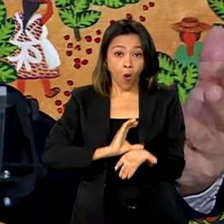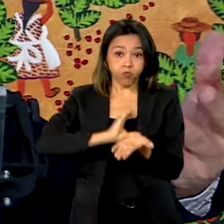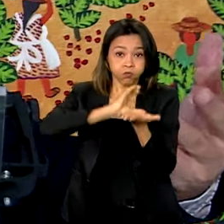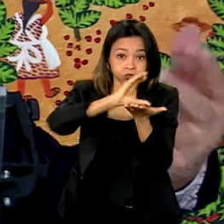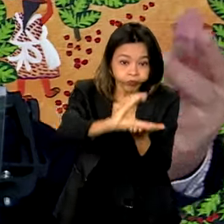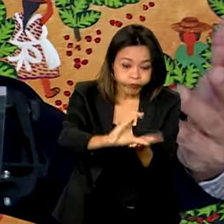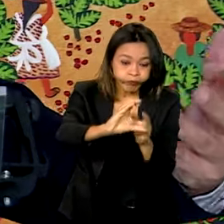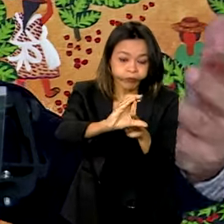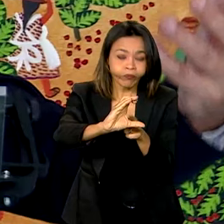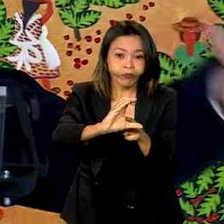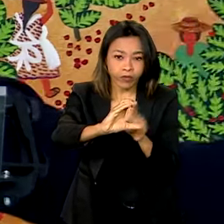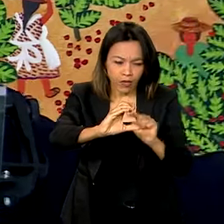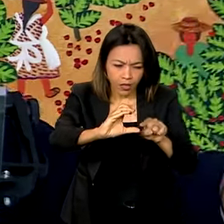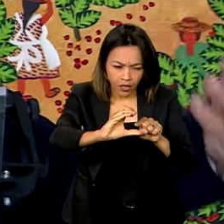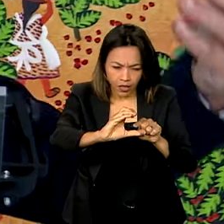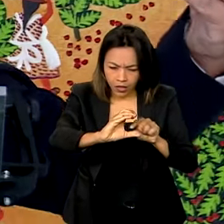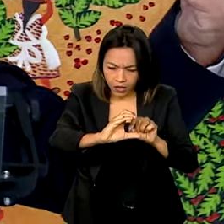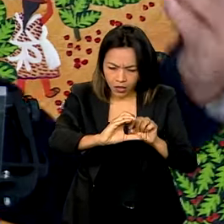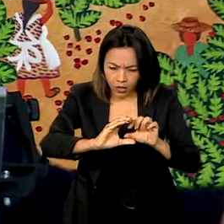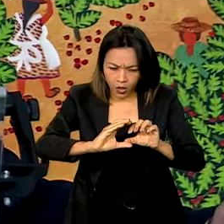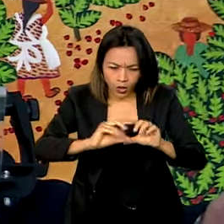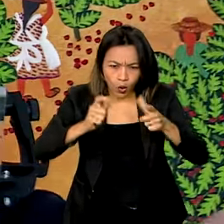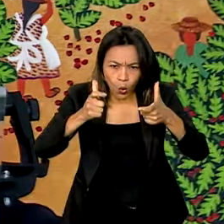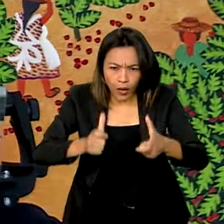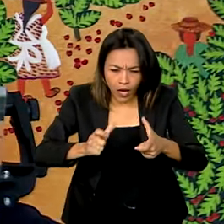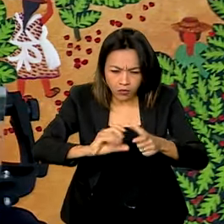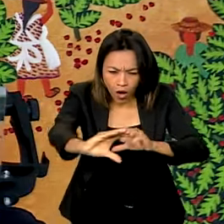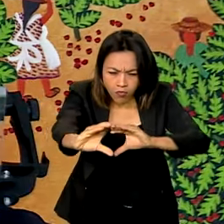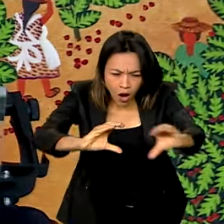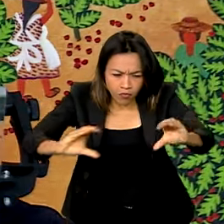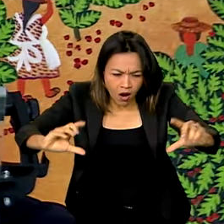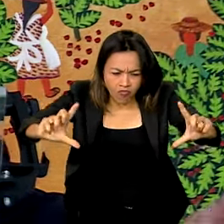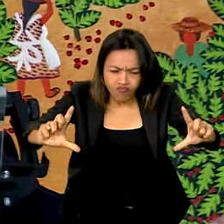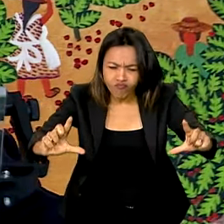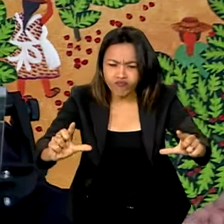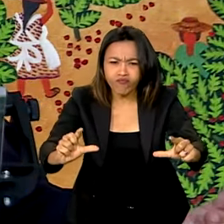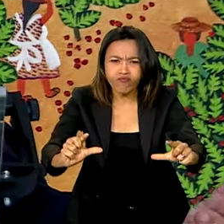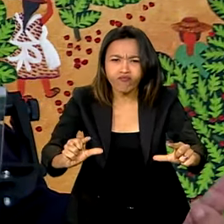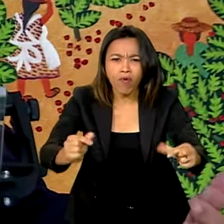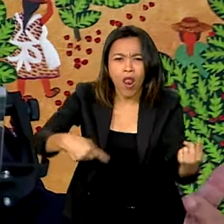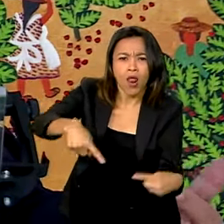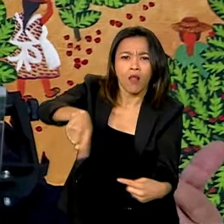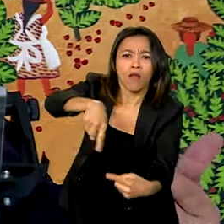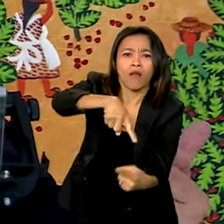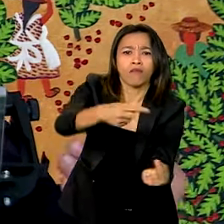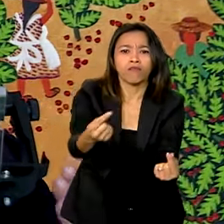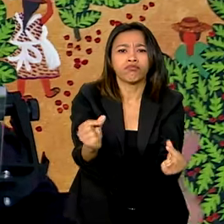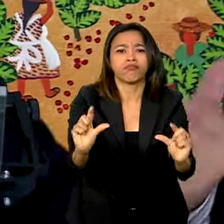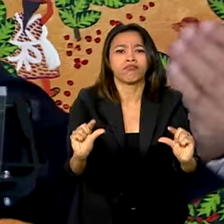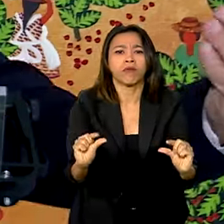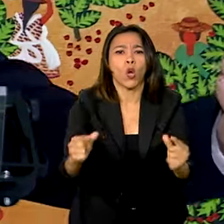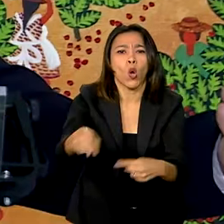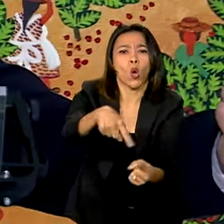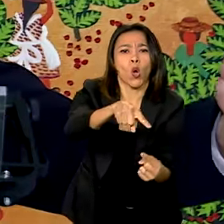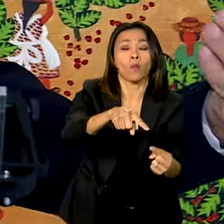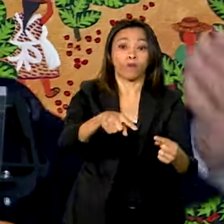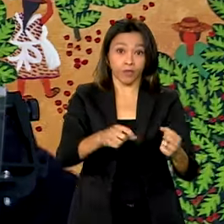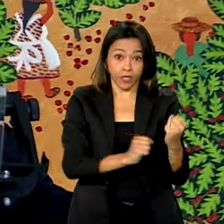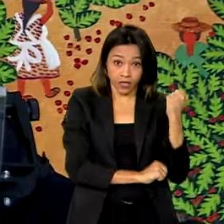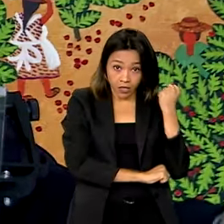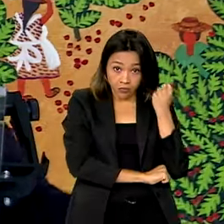feitos em regiões via de regra com baixíssimo dinamismo econômico, né? E as